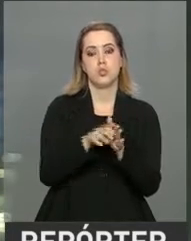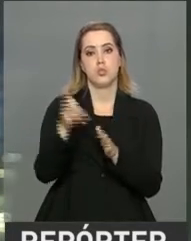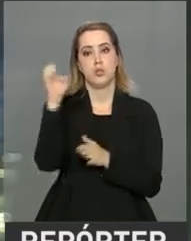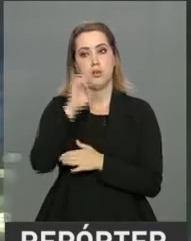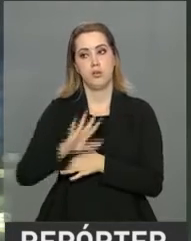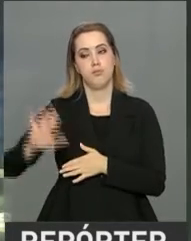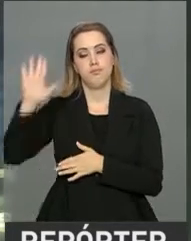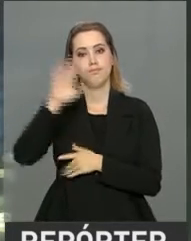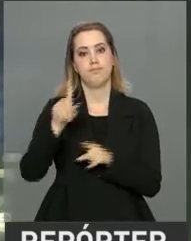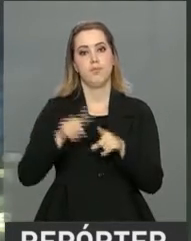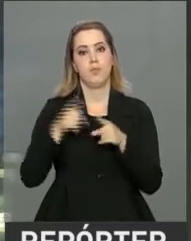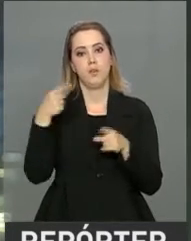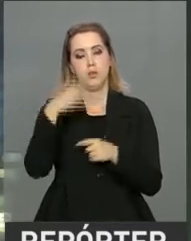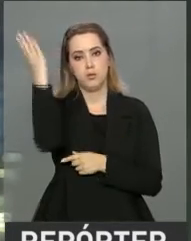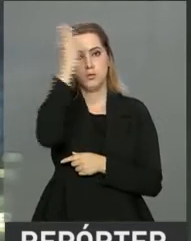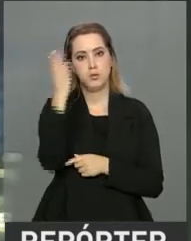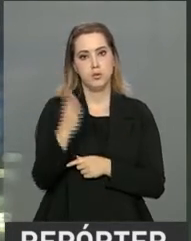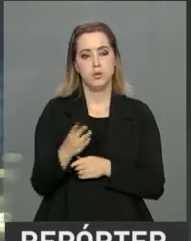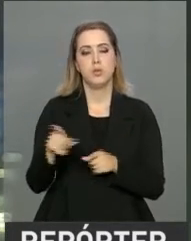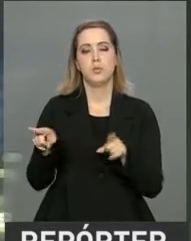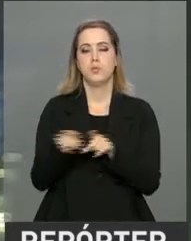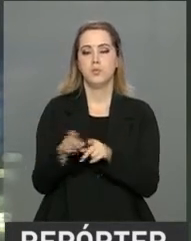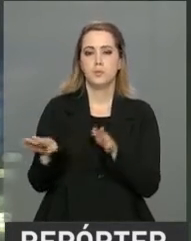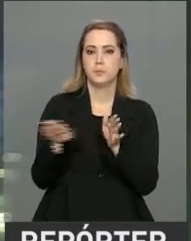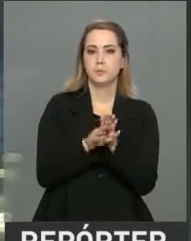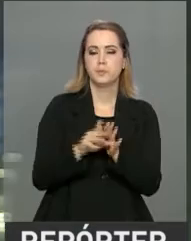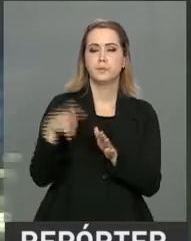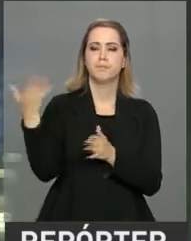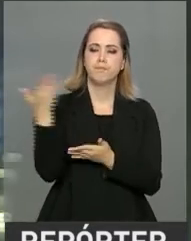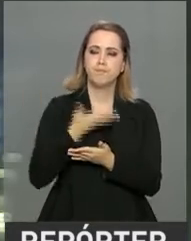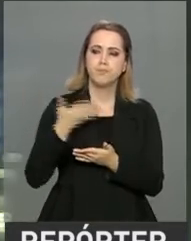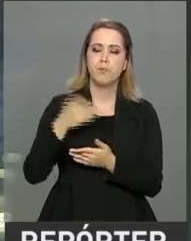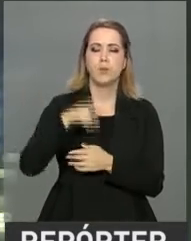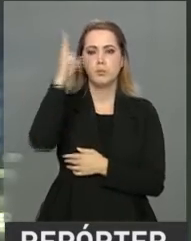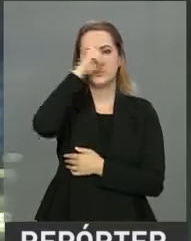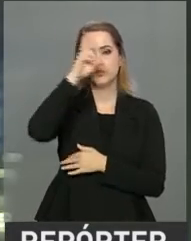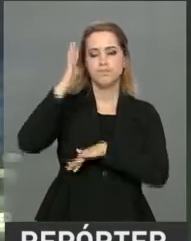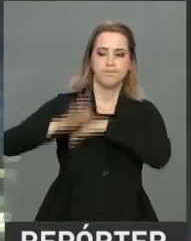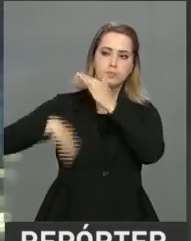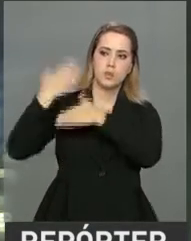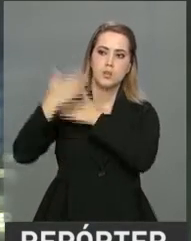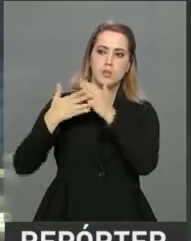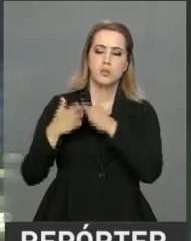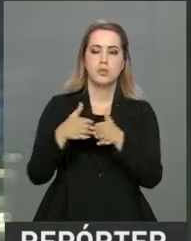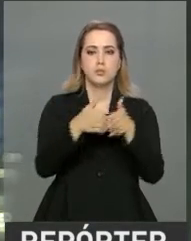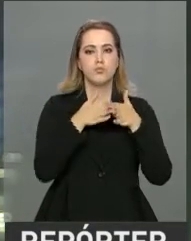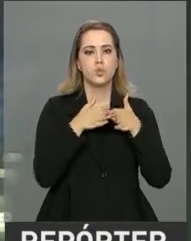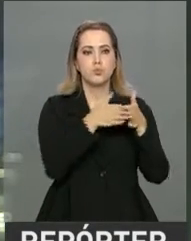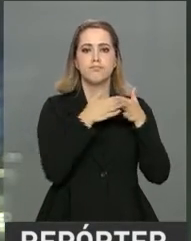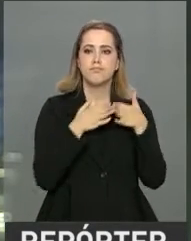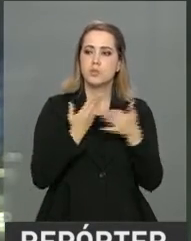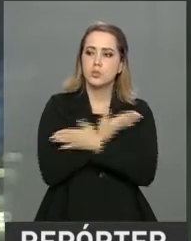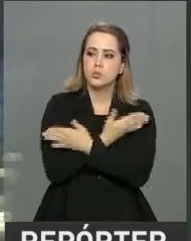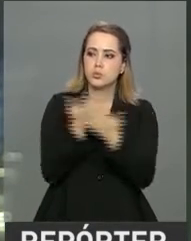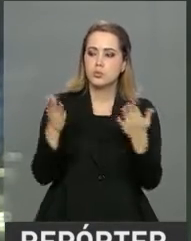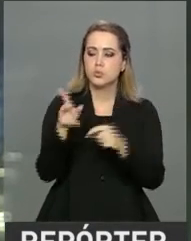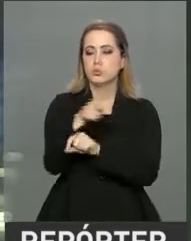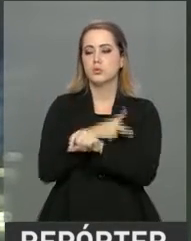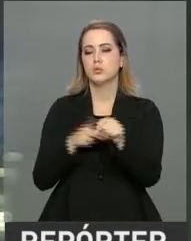um país enriquecido pelos imigrantes que recebeu ao longo da história e conclama todos os governos e